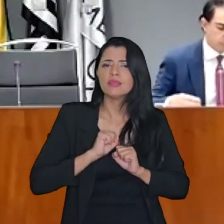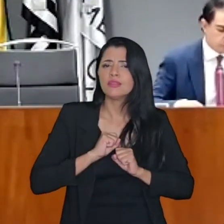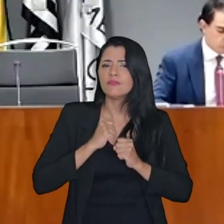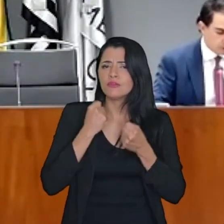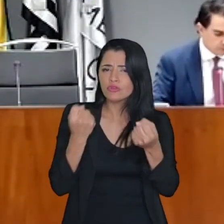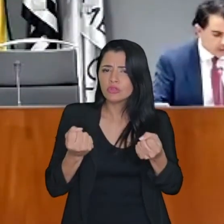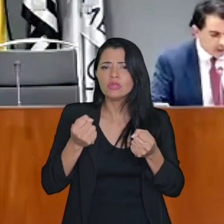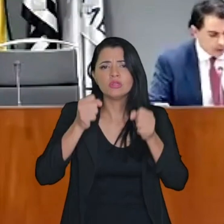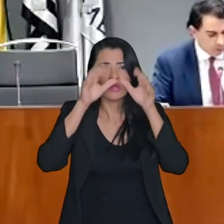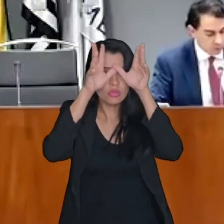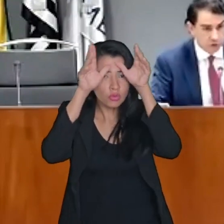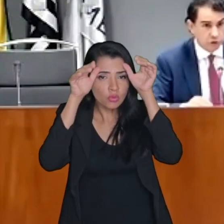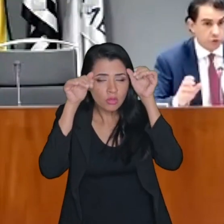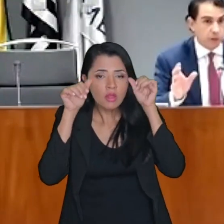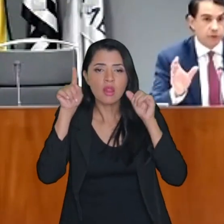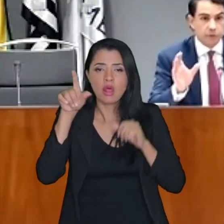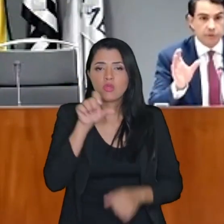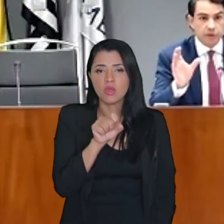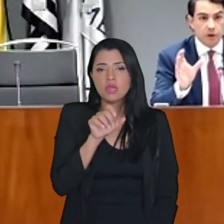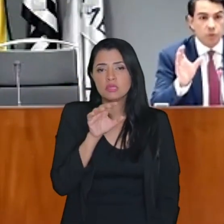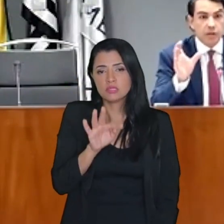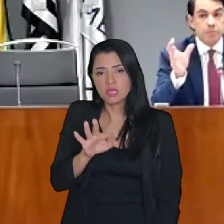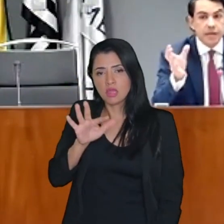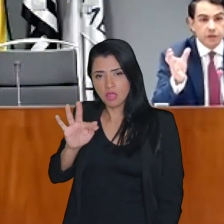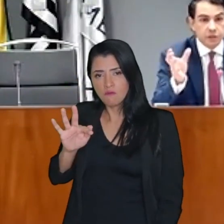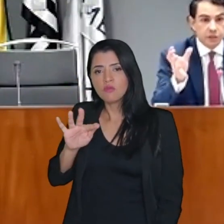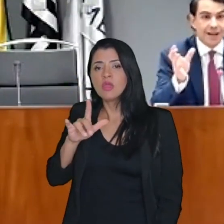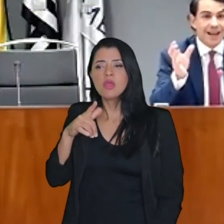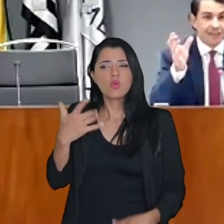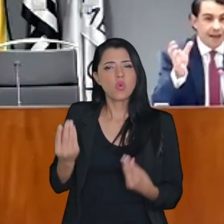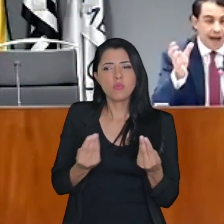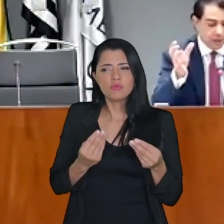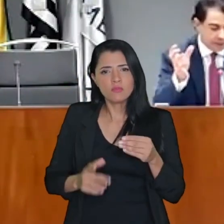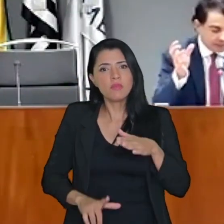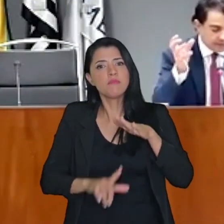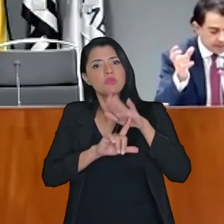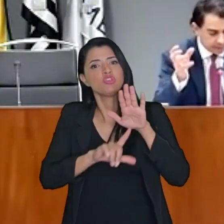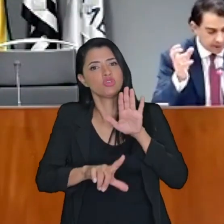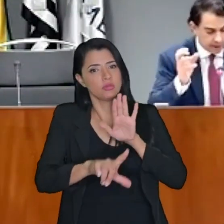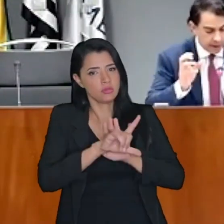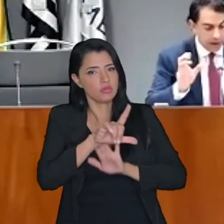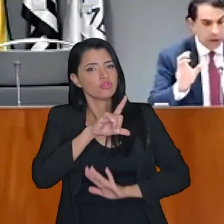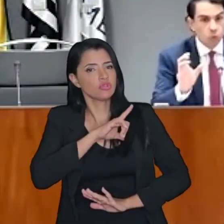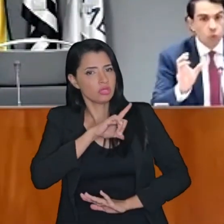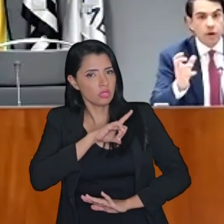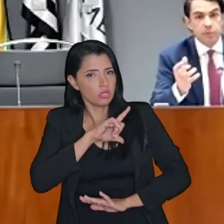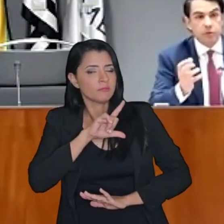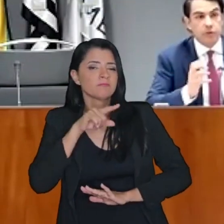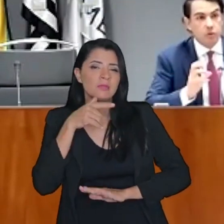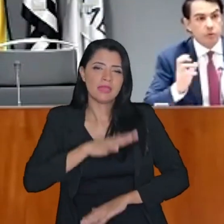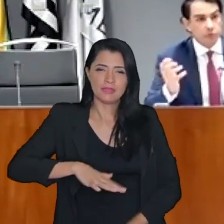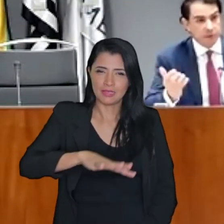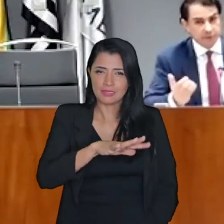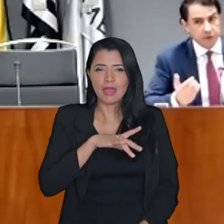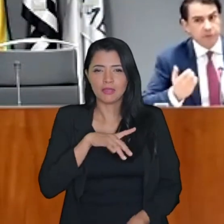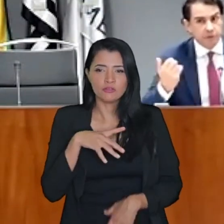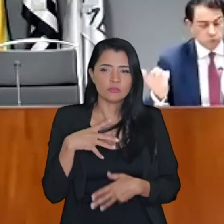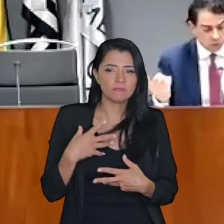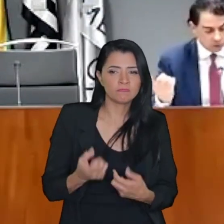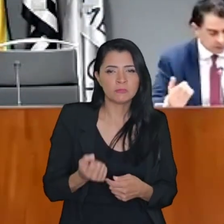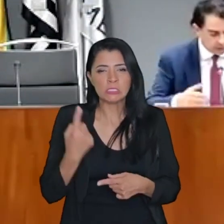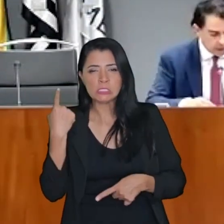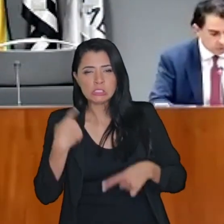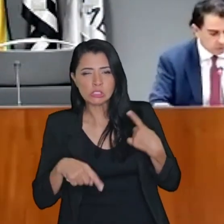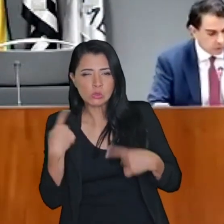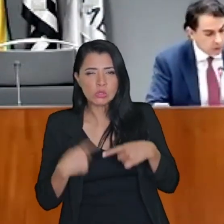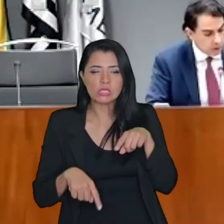no Supremo Tribunal Federal, no sentido de que, portanto, haveria um limite de legalidade estrita no âmbito da conformação e da